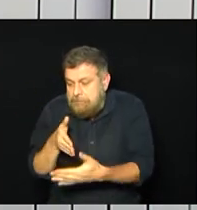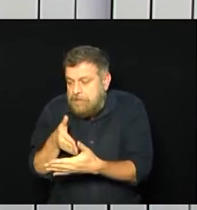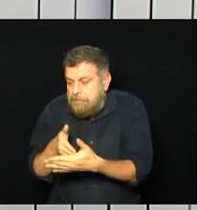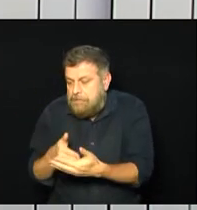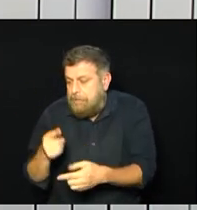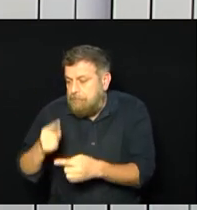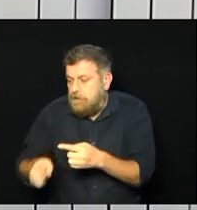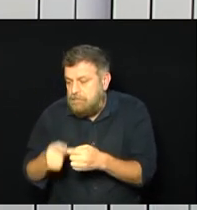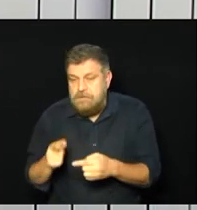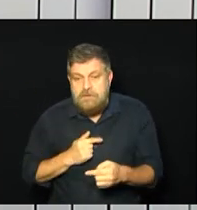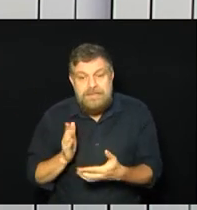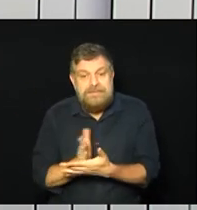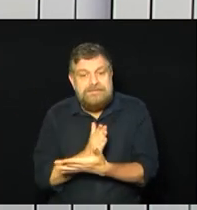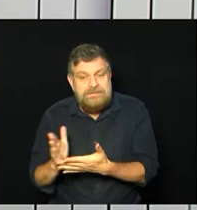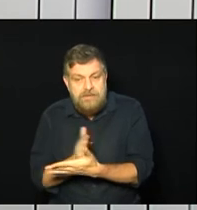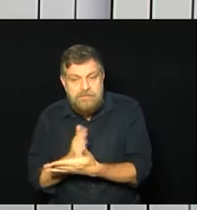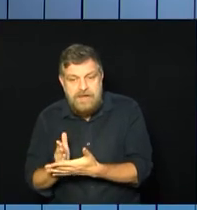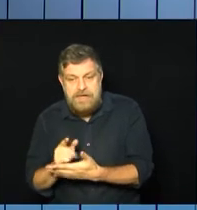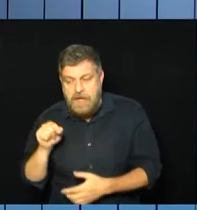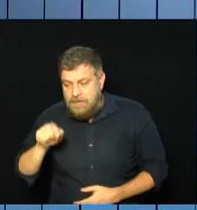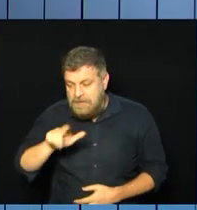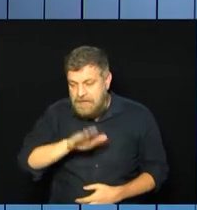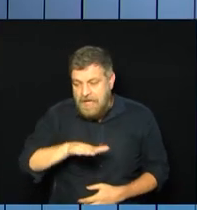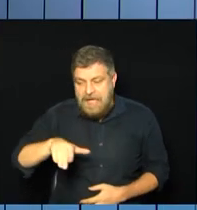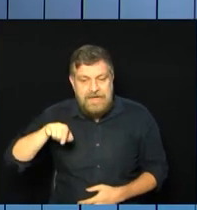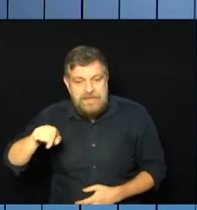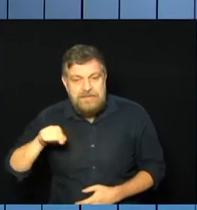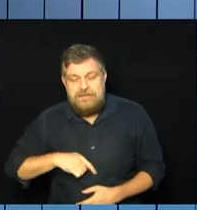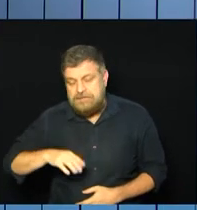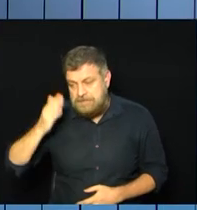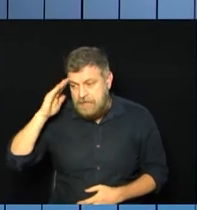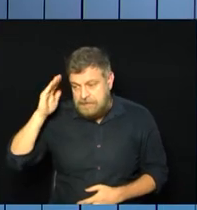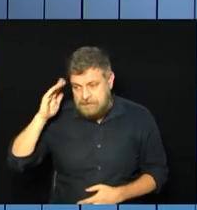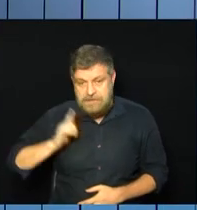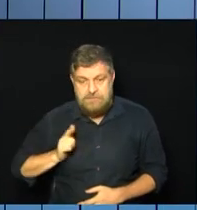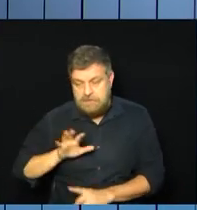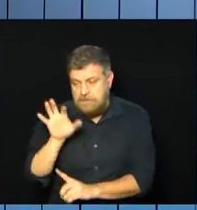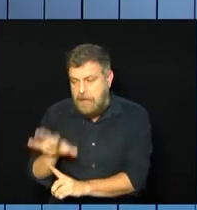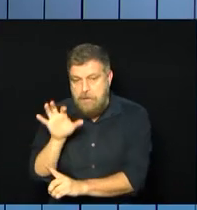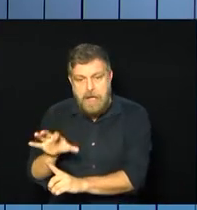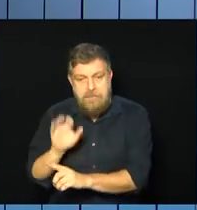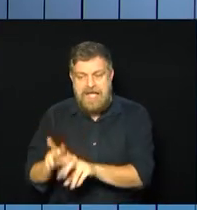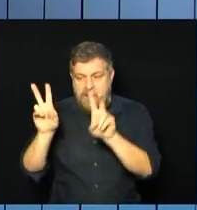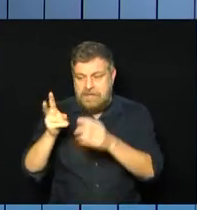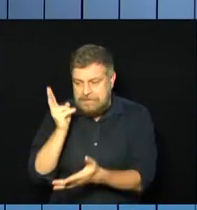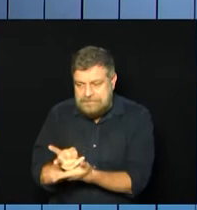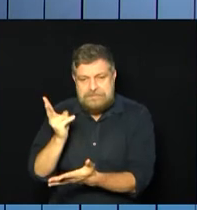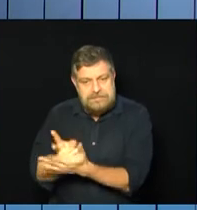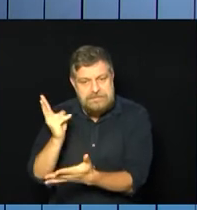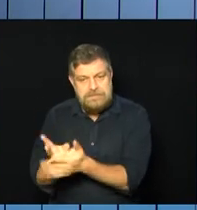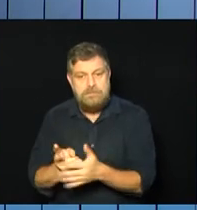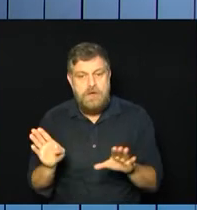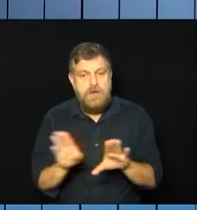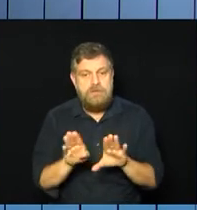mas filtrar aquilo que se é consumido, para não ficar ou muito tempo sobre um determinado assunto, ou